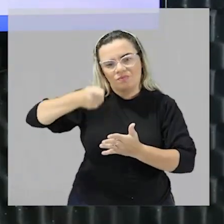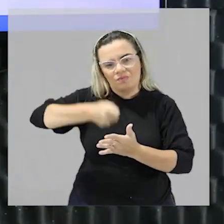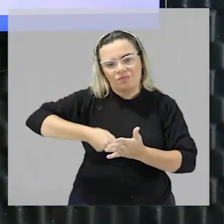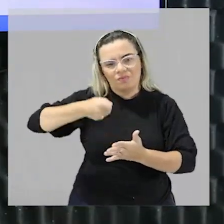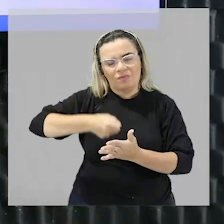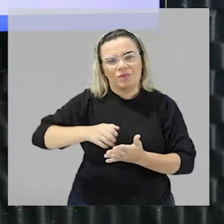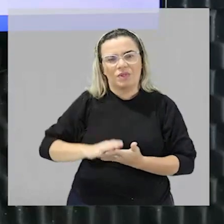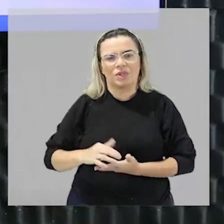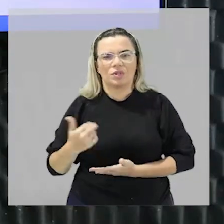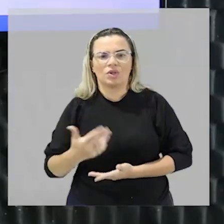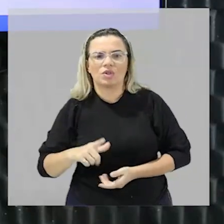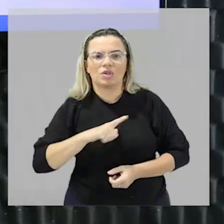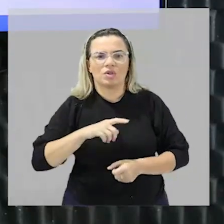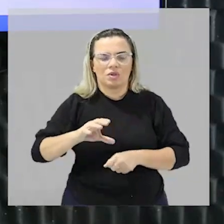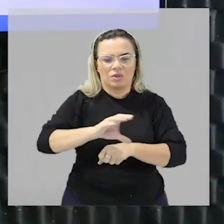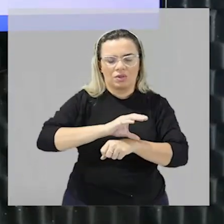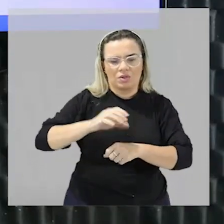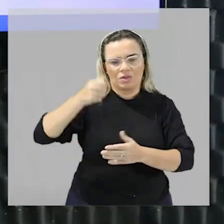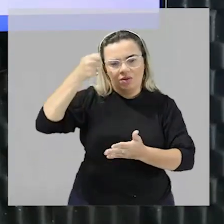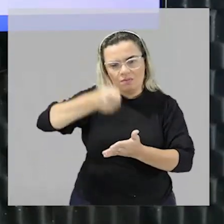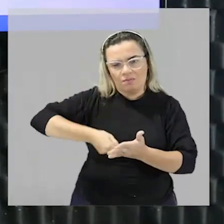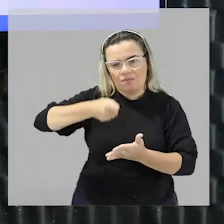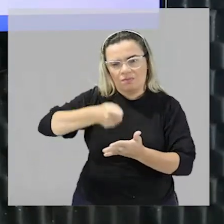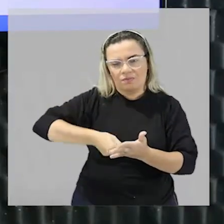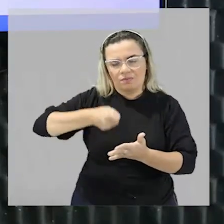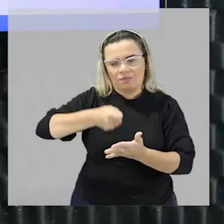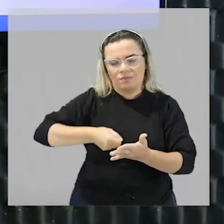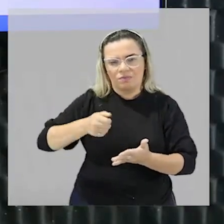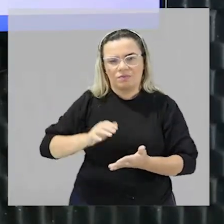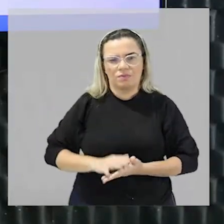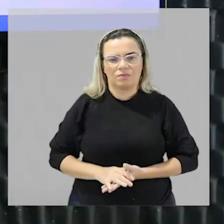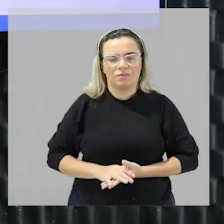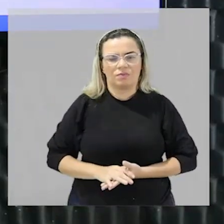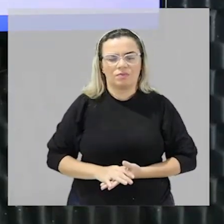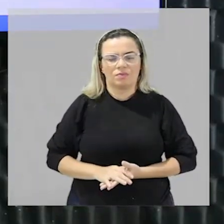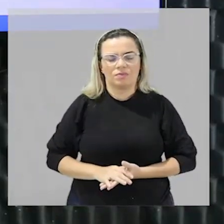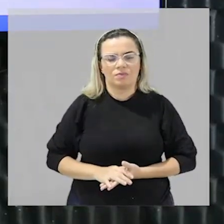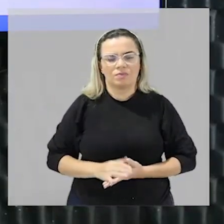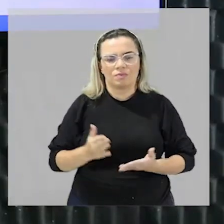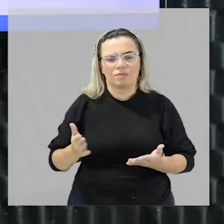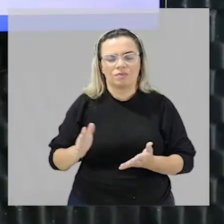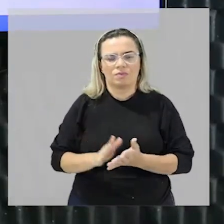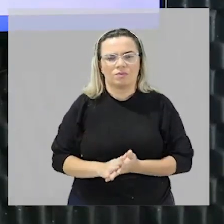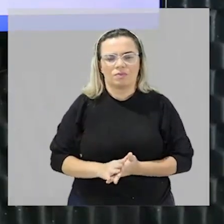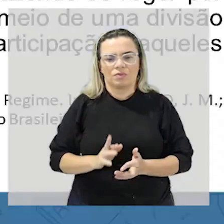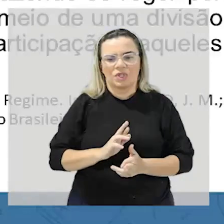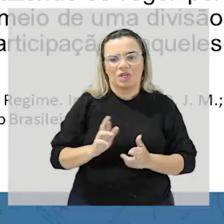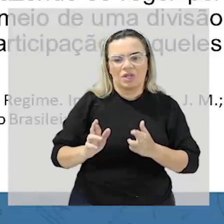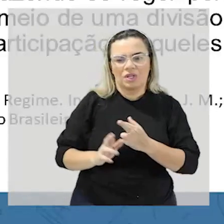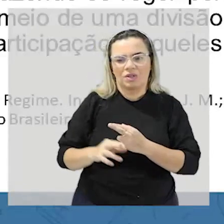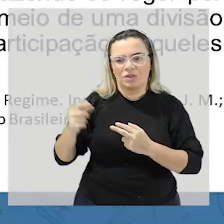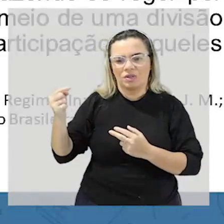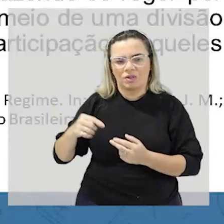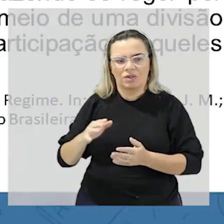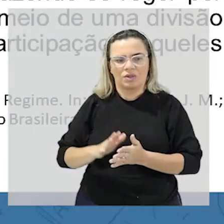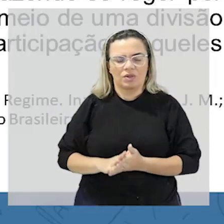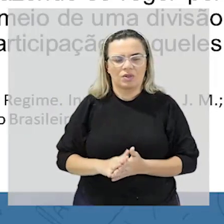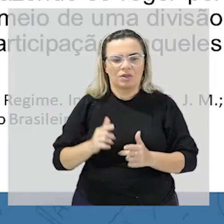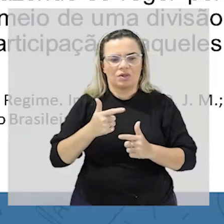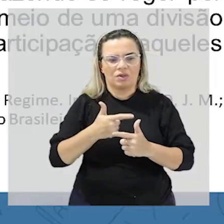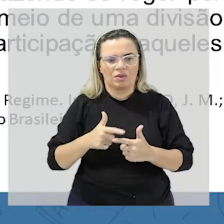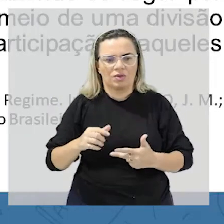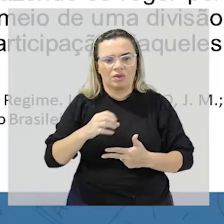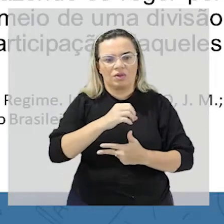uma Constituição, ainda que imposta, ainda que outorgada, e articulando-se por meio de uma divisão de poderes.